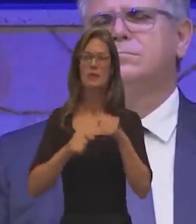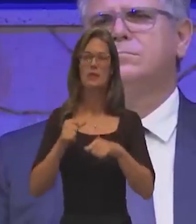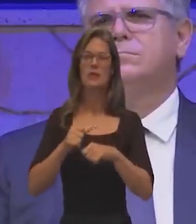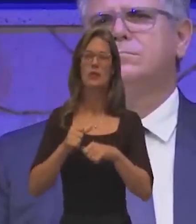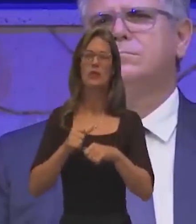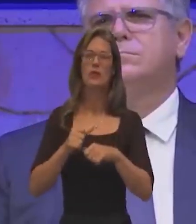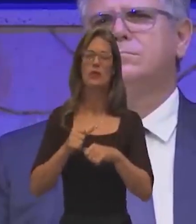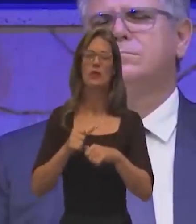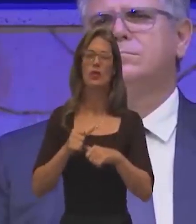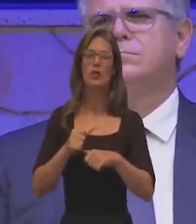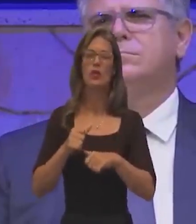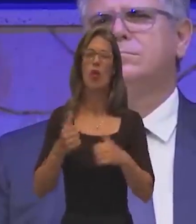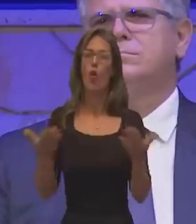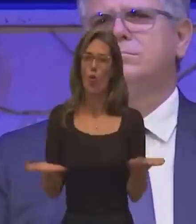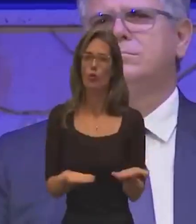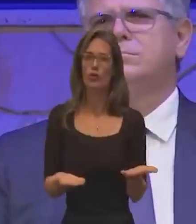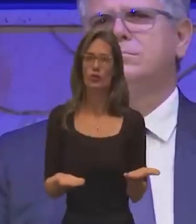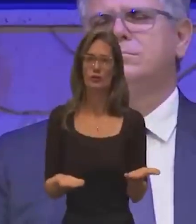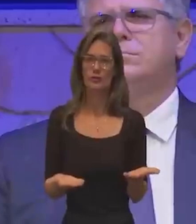chama hoje.